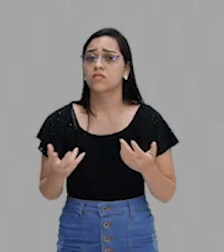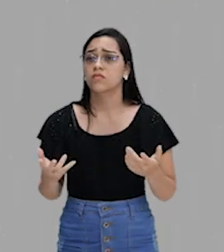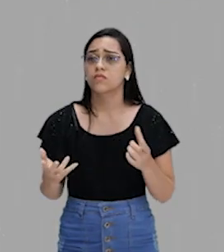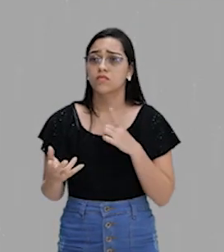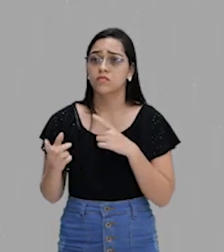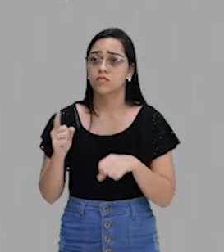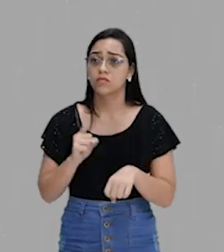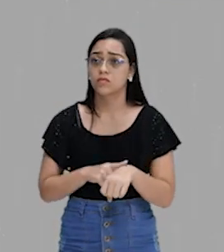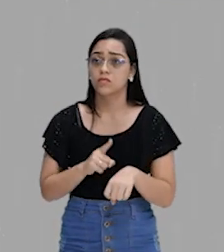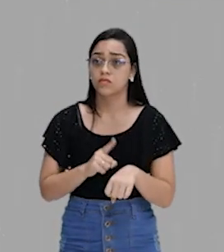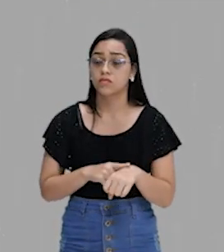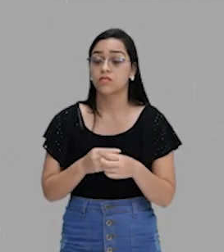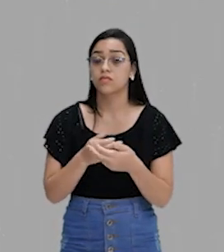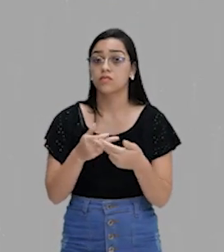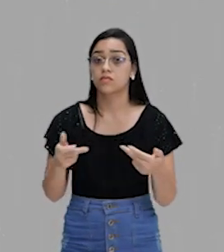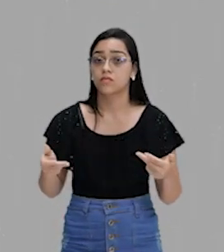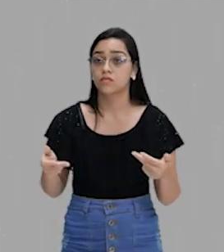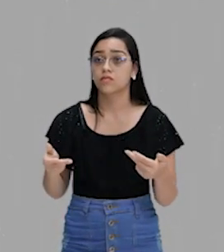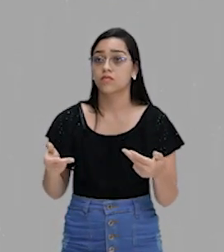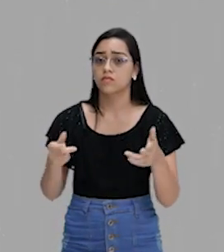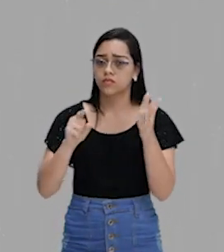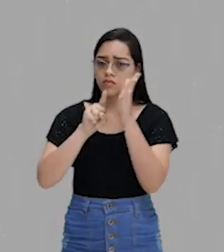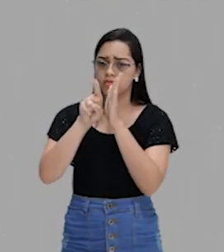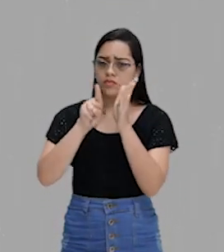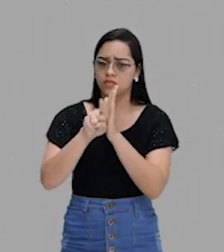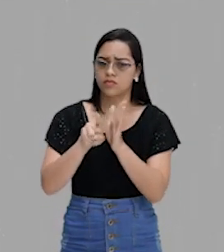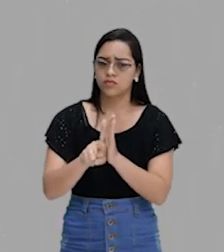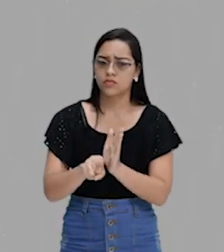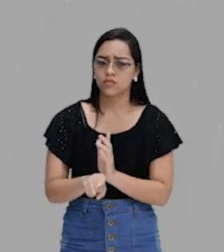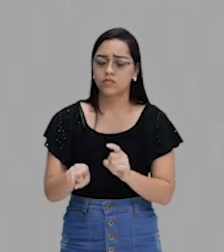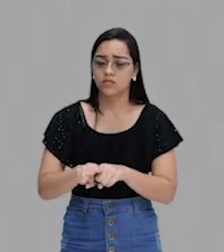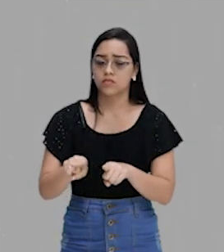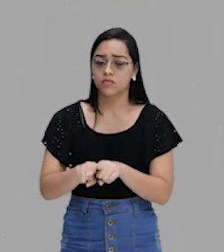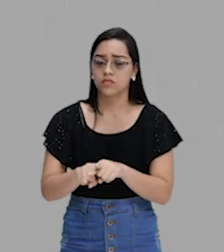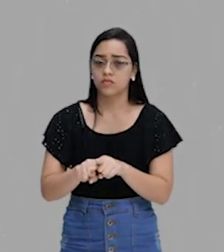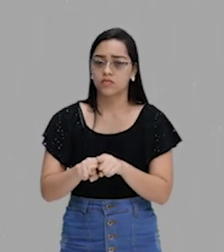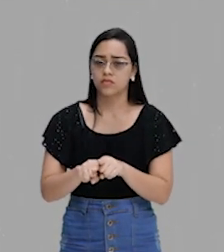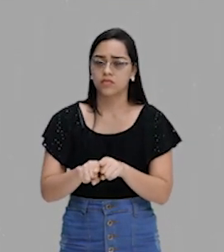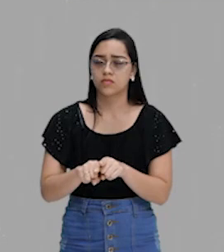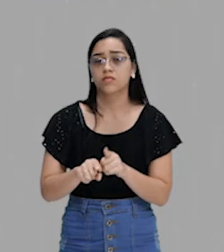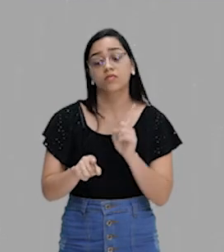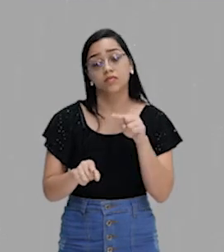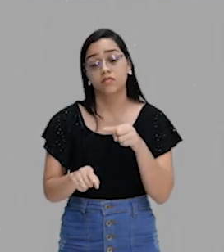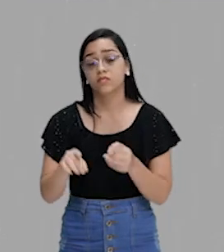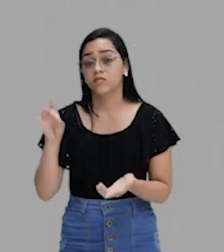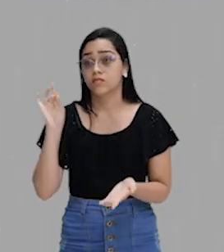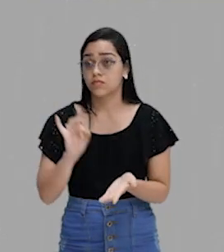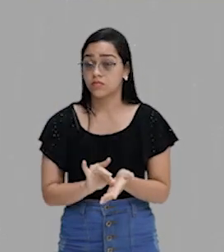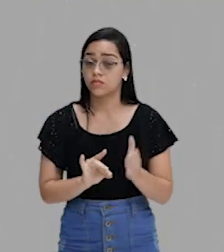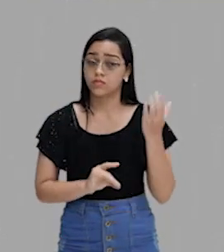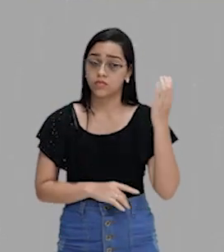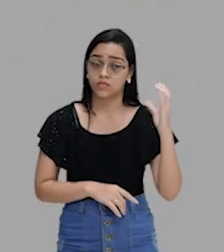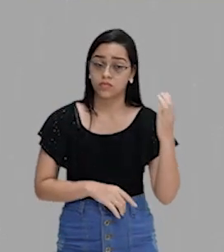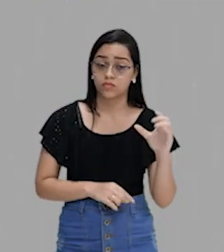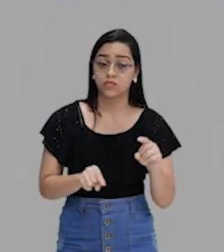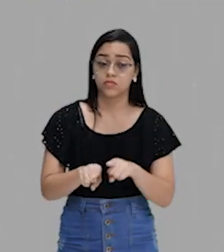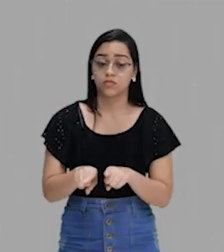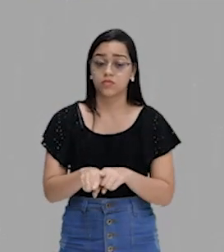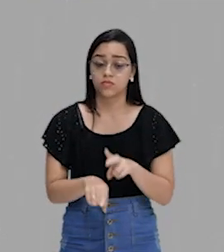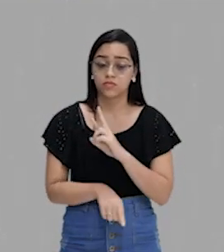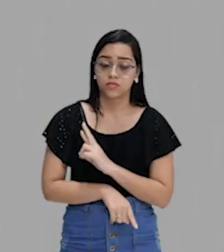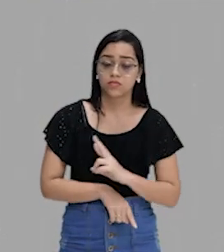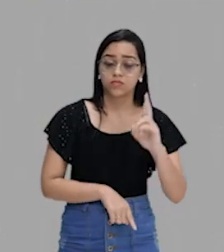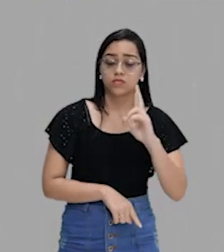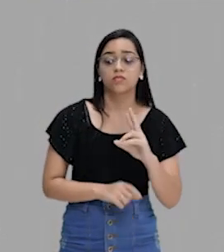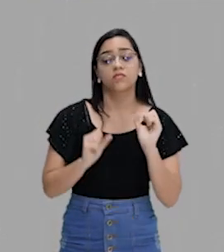um momento assim de muitos questionamentos, de investigação. É óbvio que ciência e